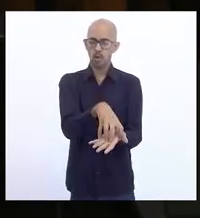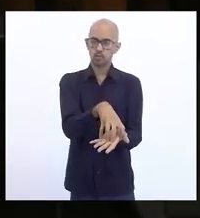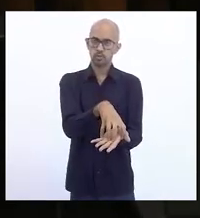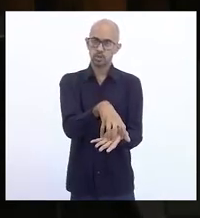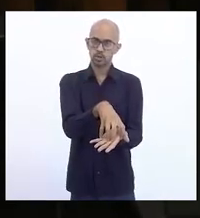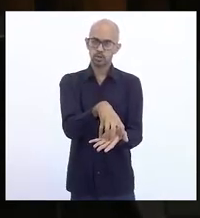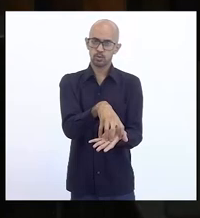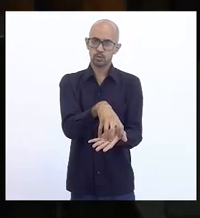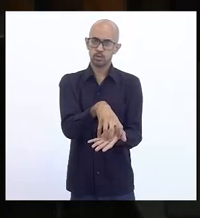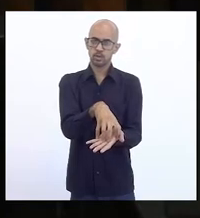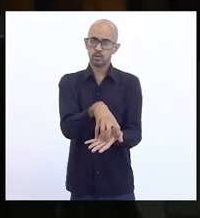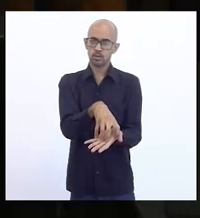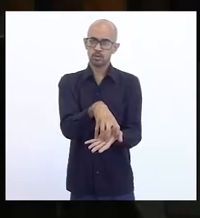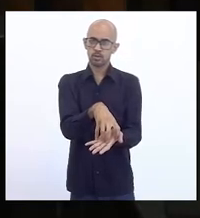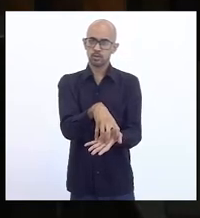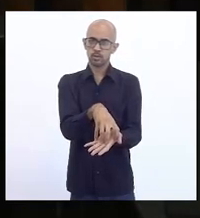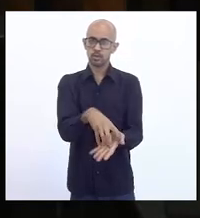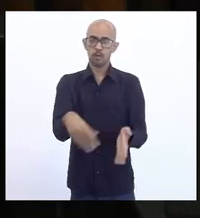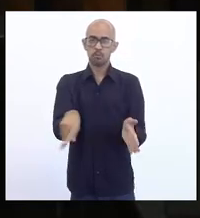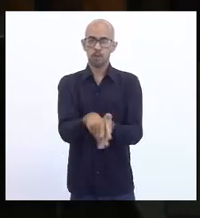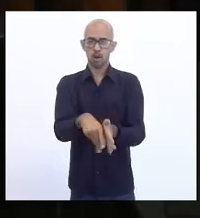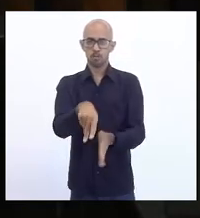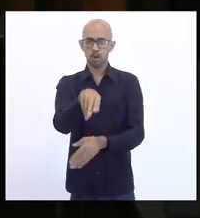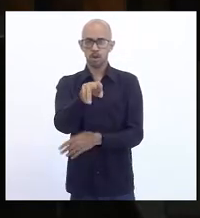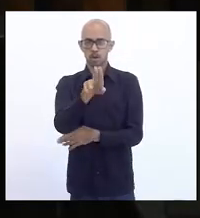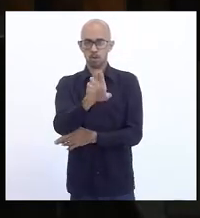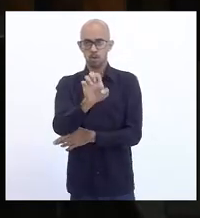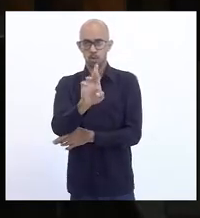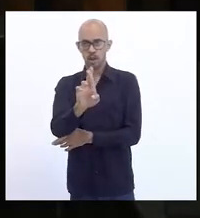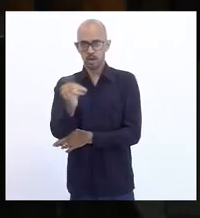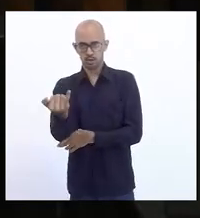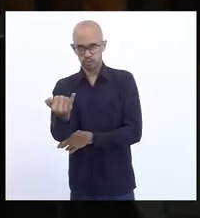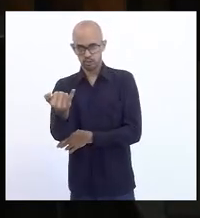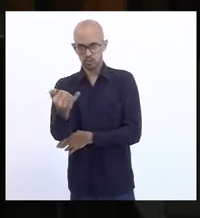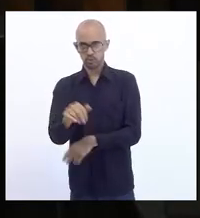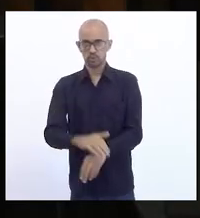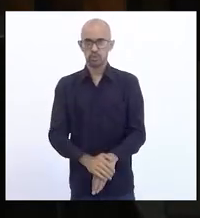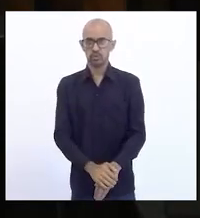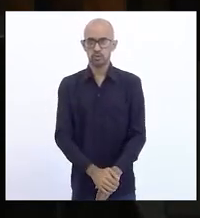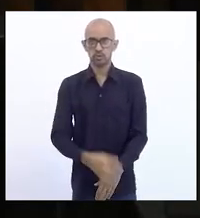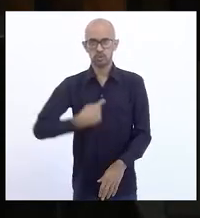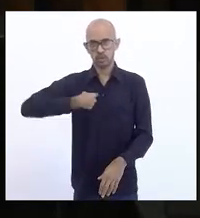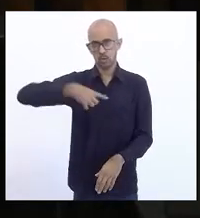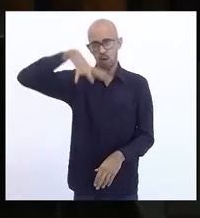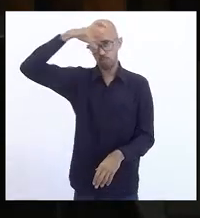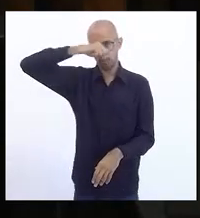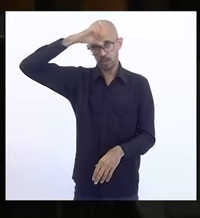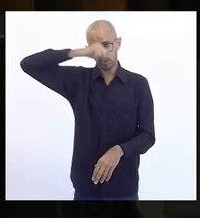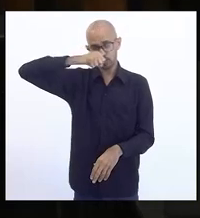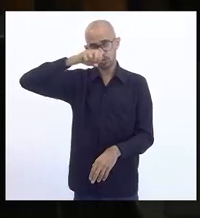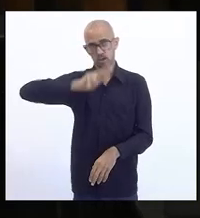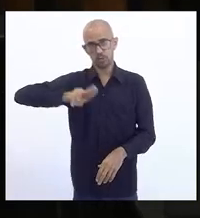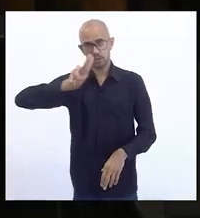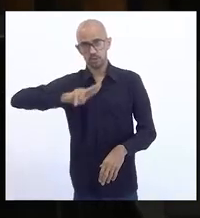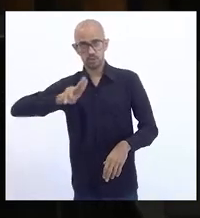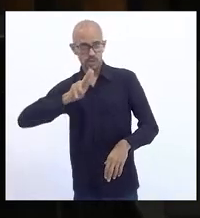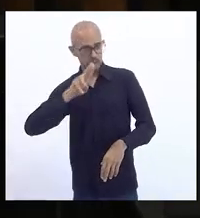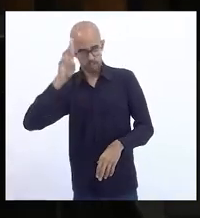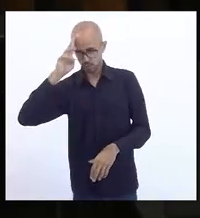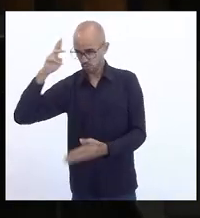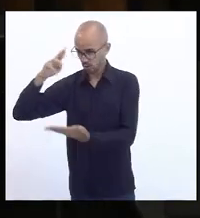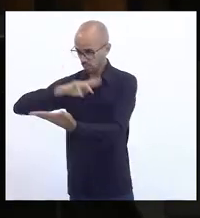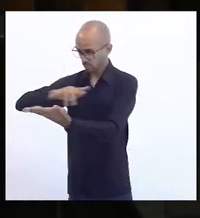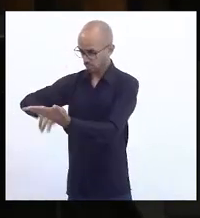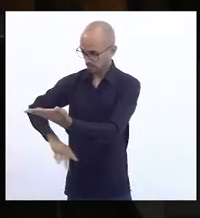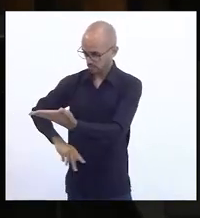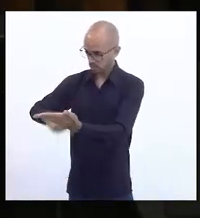um campus da nossa zona, da nossa UERJ, um campus. E o que eu aprendi na universidade, senhora presidente, que eu me